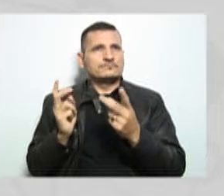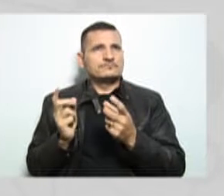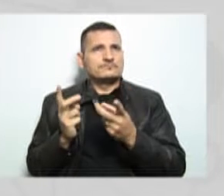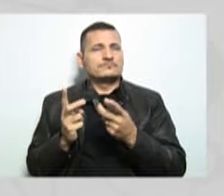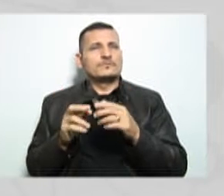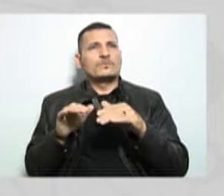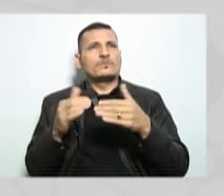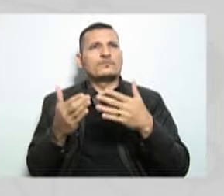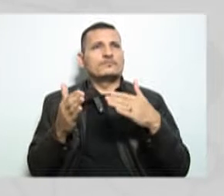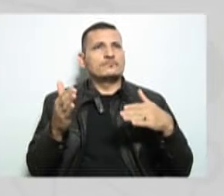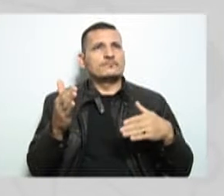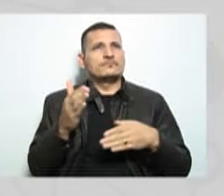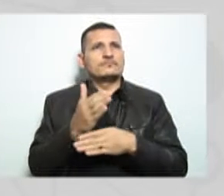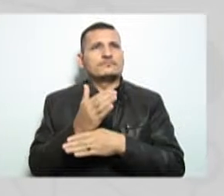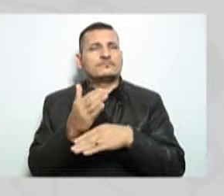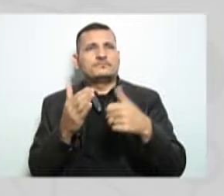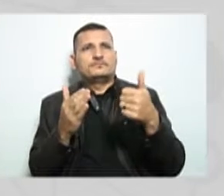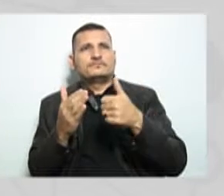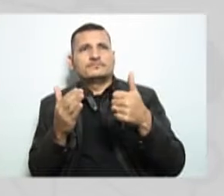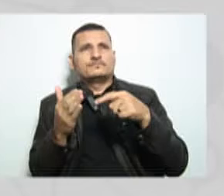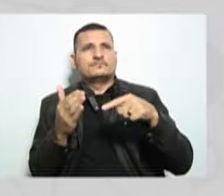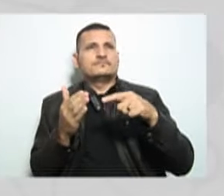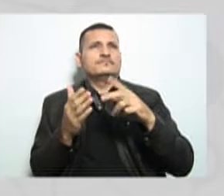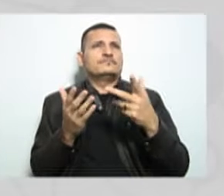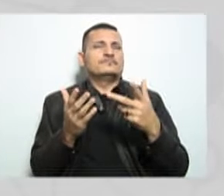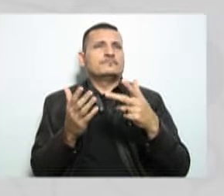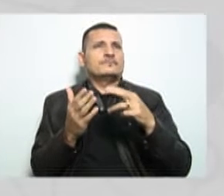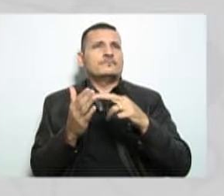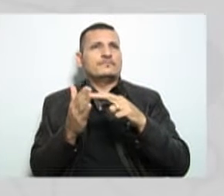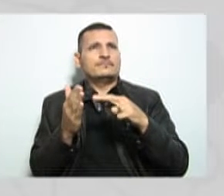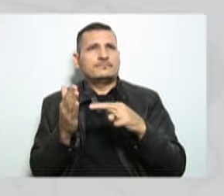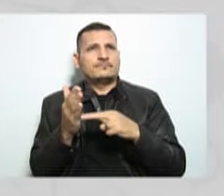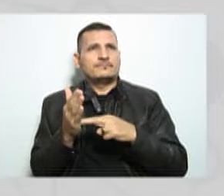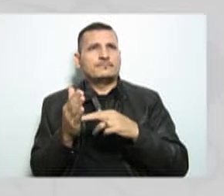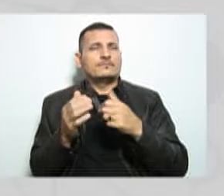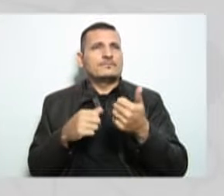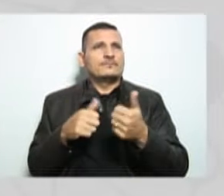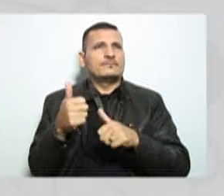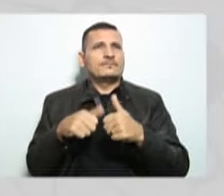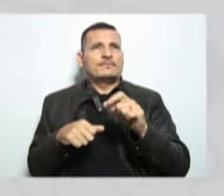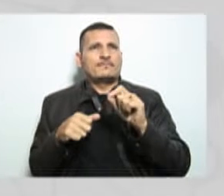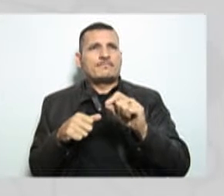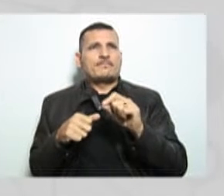primeiro. Esse critério, em regime de alta de preço, superavalia